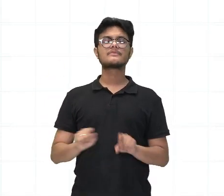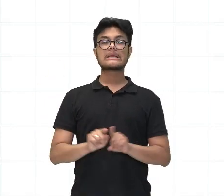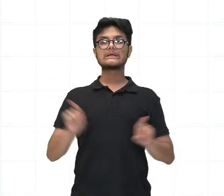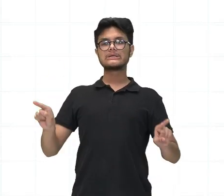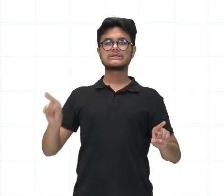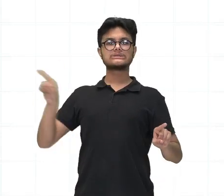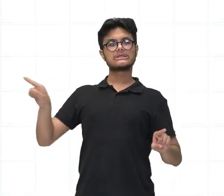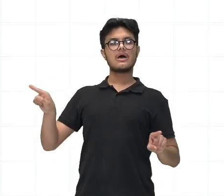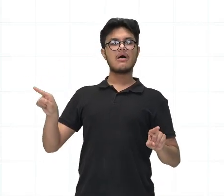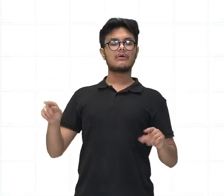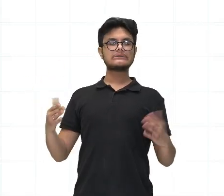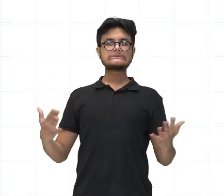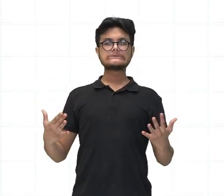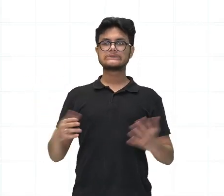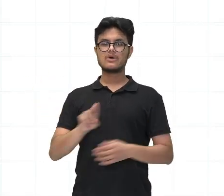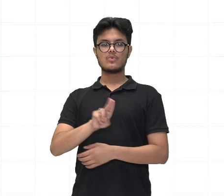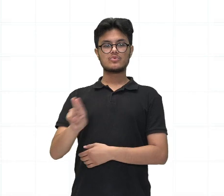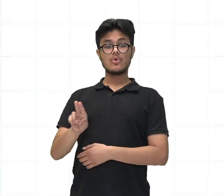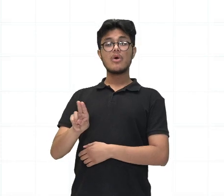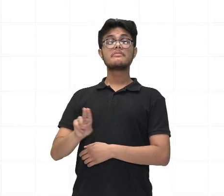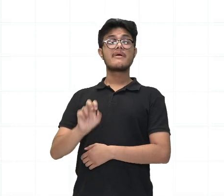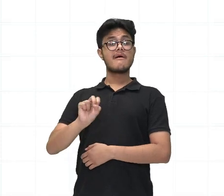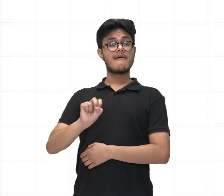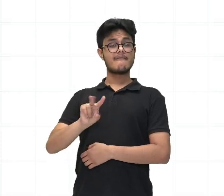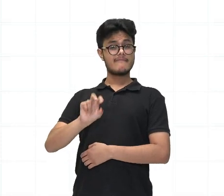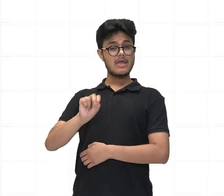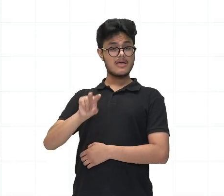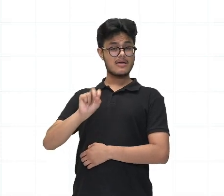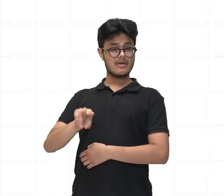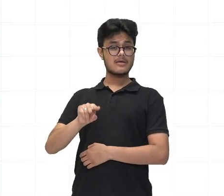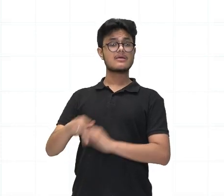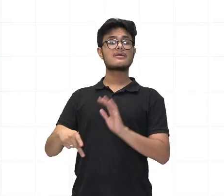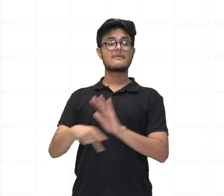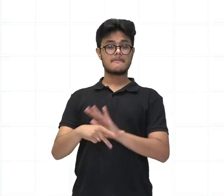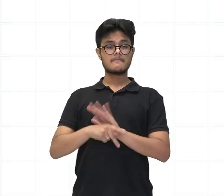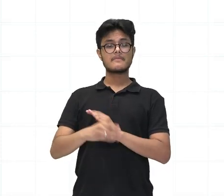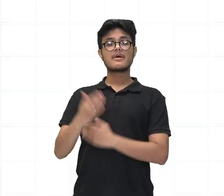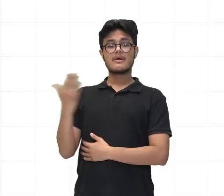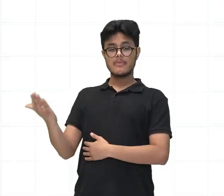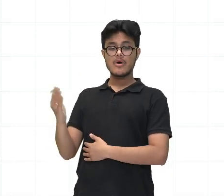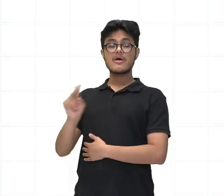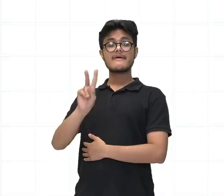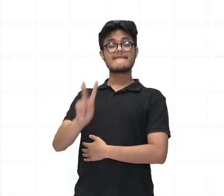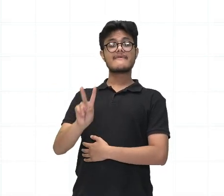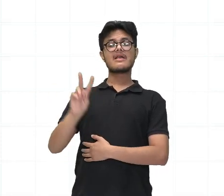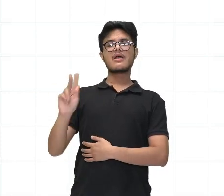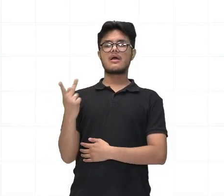um micro-organismo do tipo vírus da hepatite A.